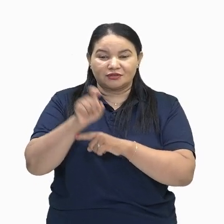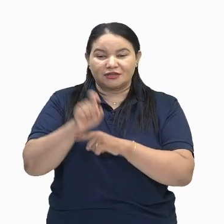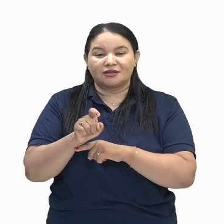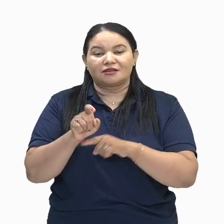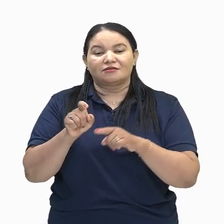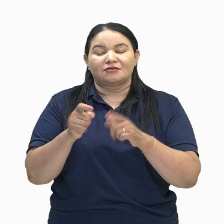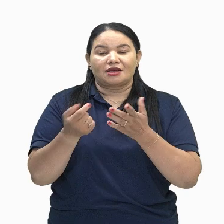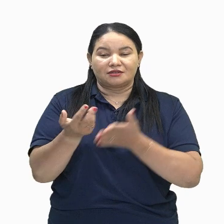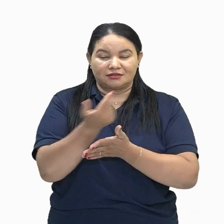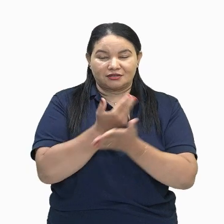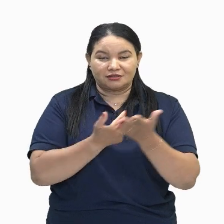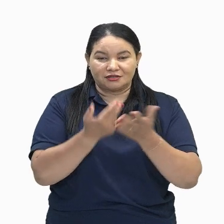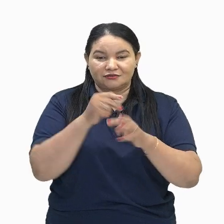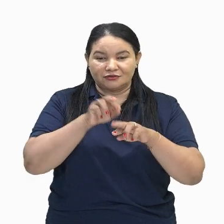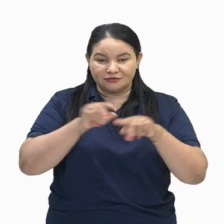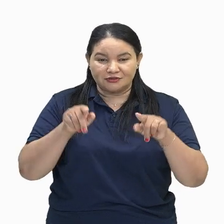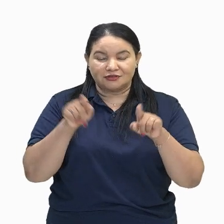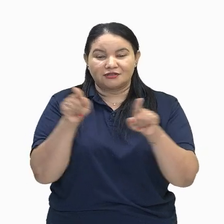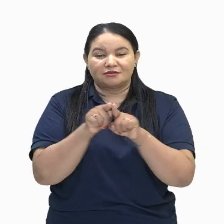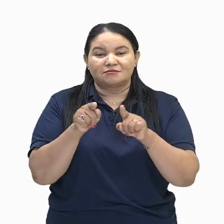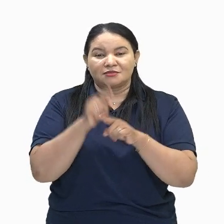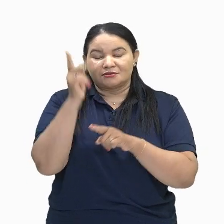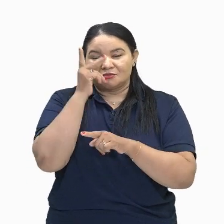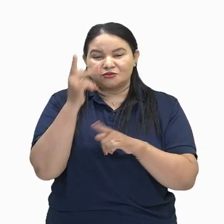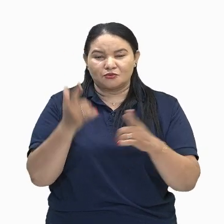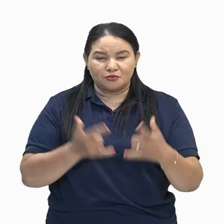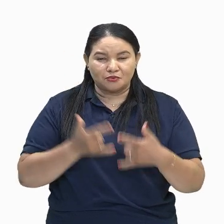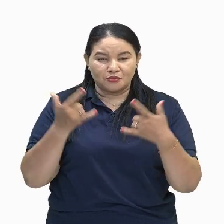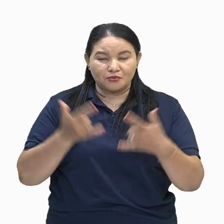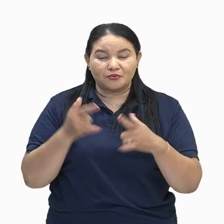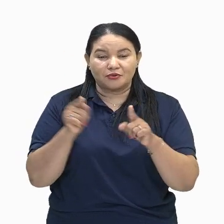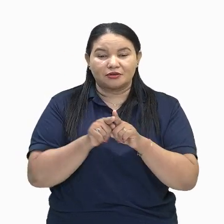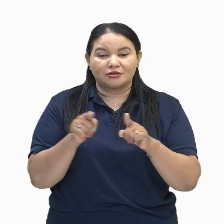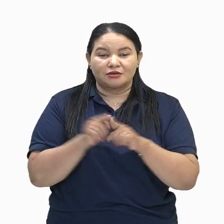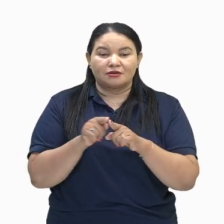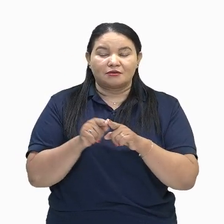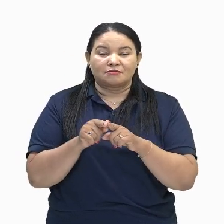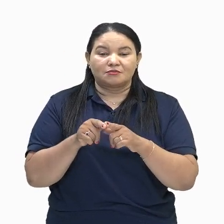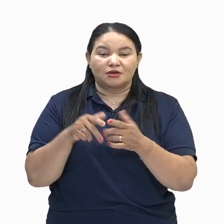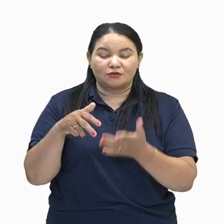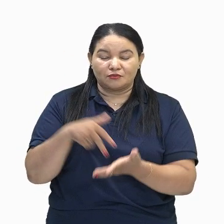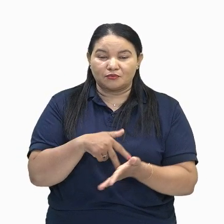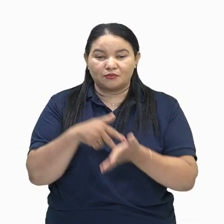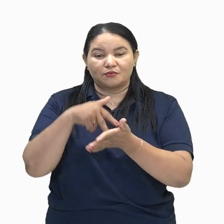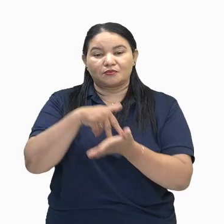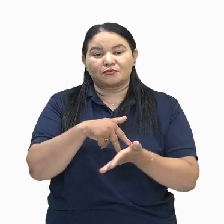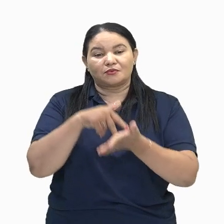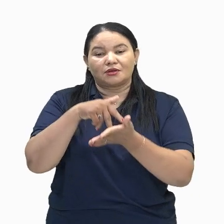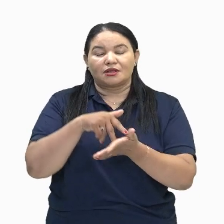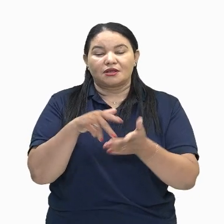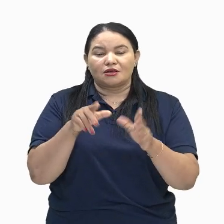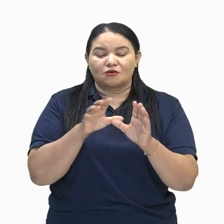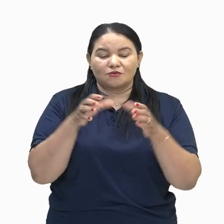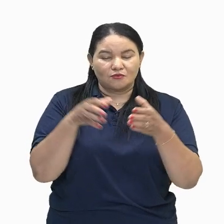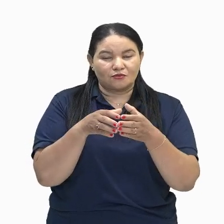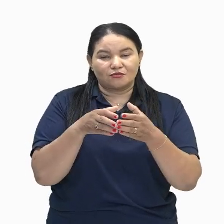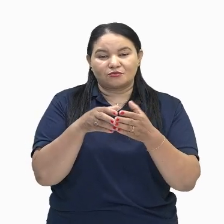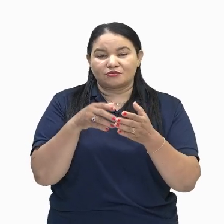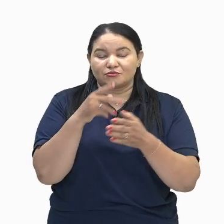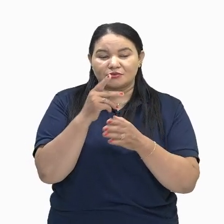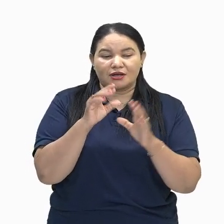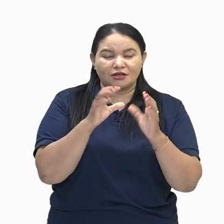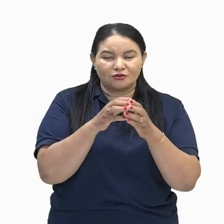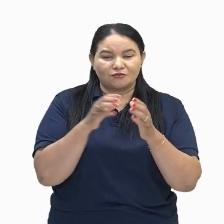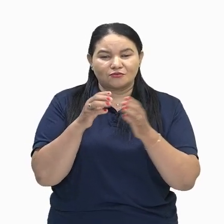desenham, os funkeiros, os surfistas, os clubes e vários outros